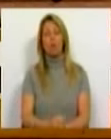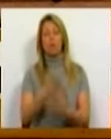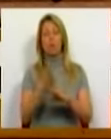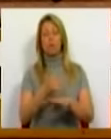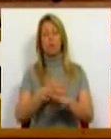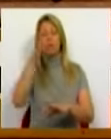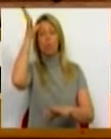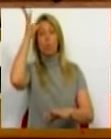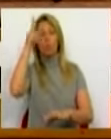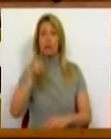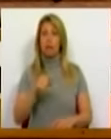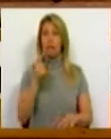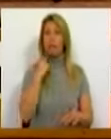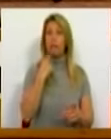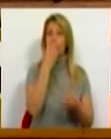da suinicultura.